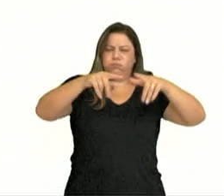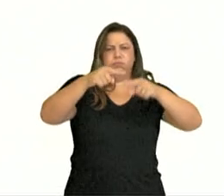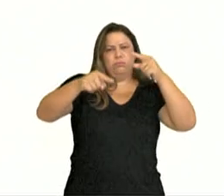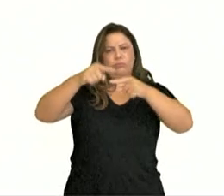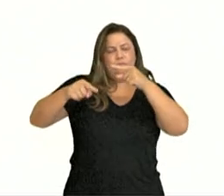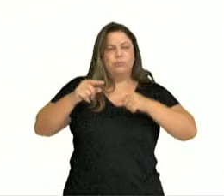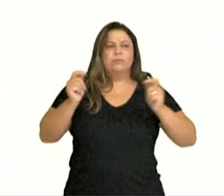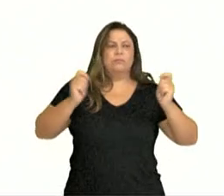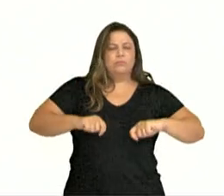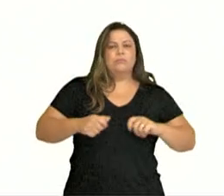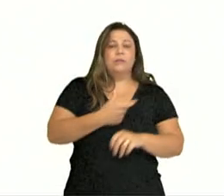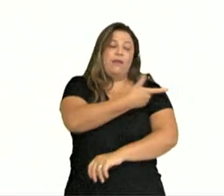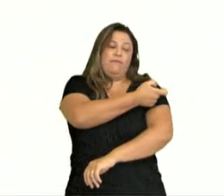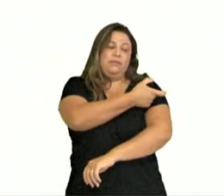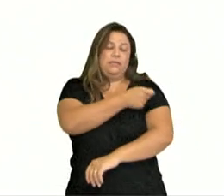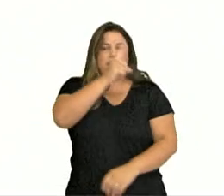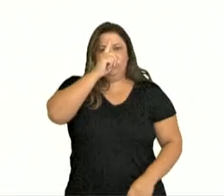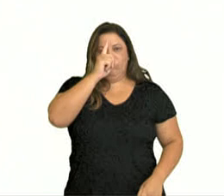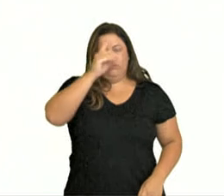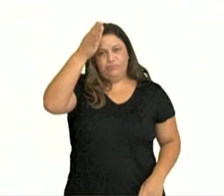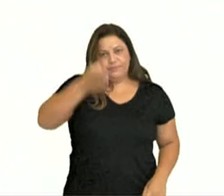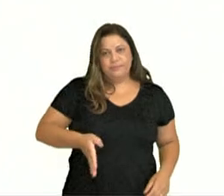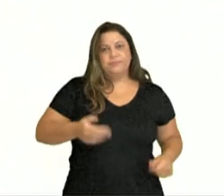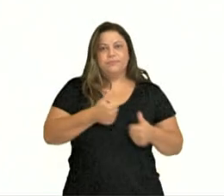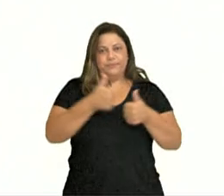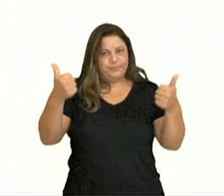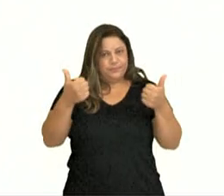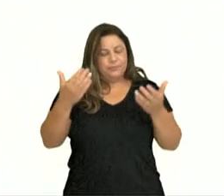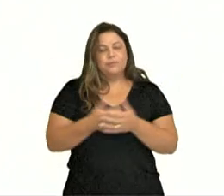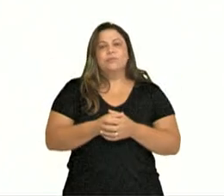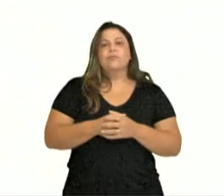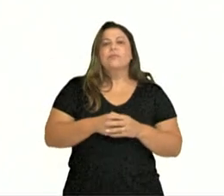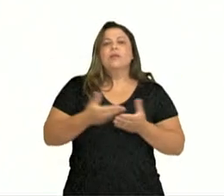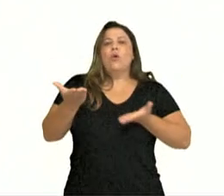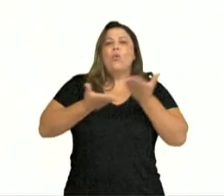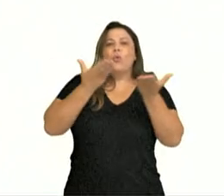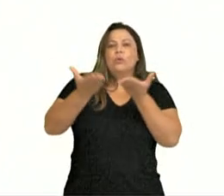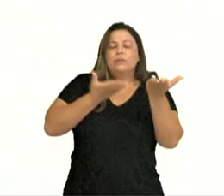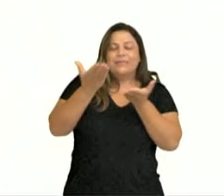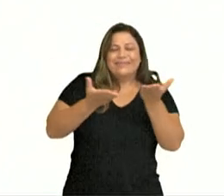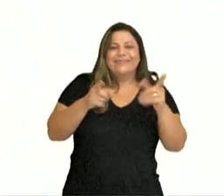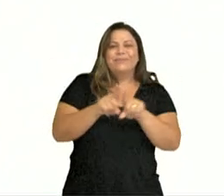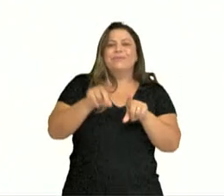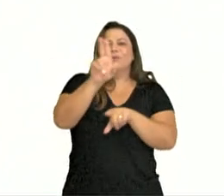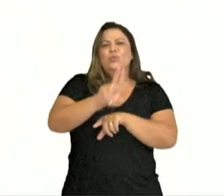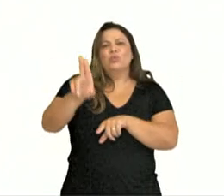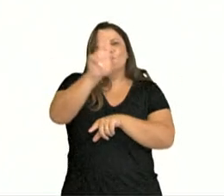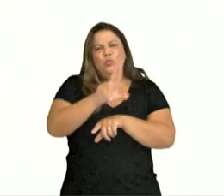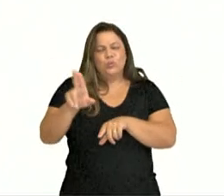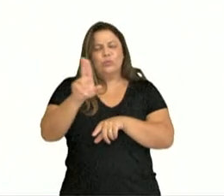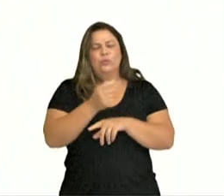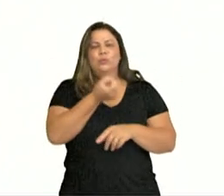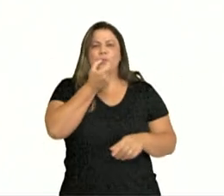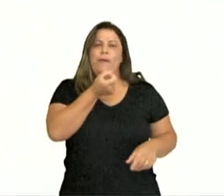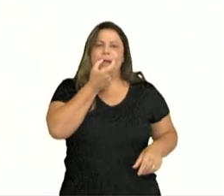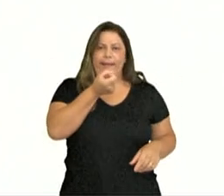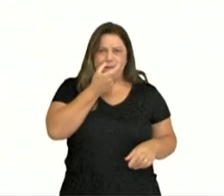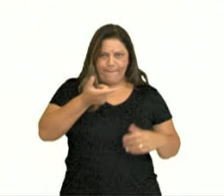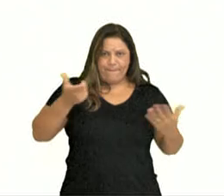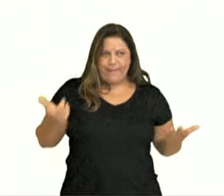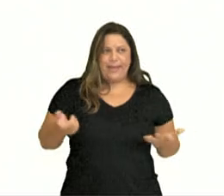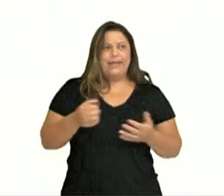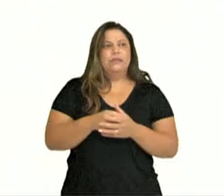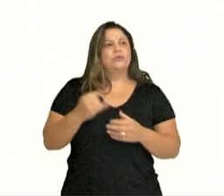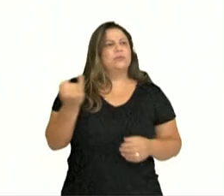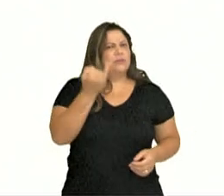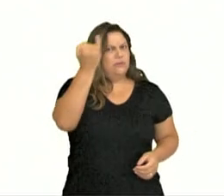a vacinação em dia. O tratamento dessas bacterioses se dá por conta do uso correto do antibiótico,